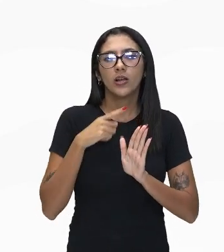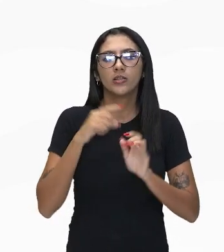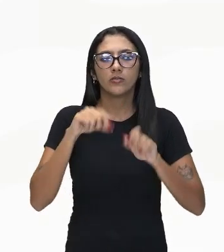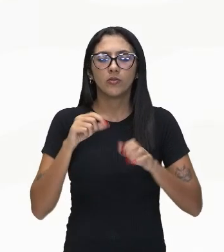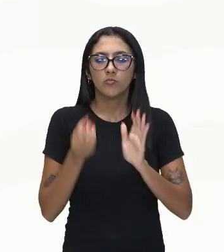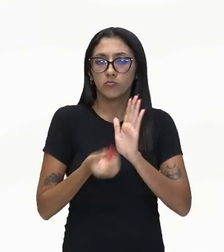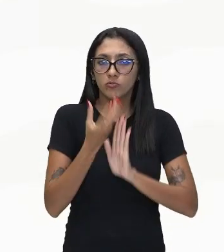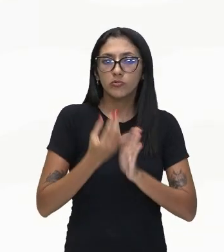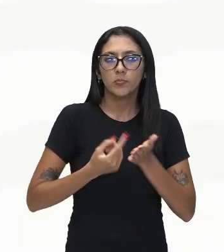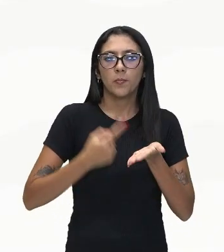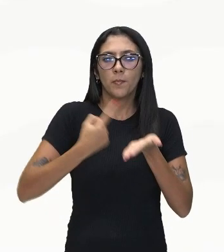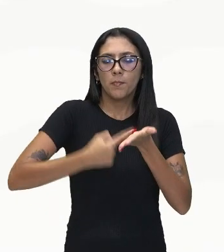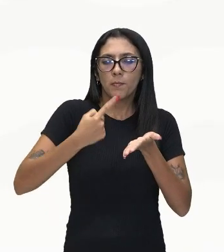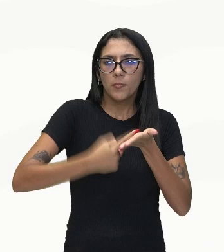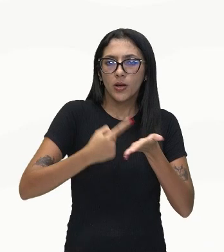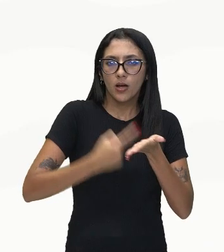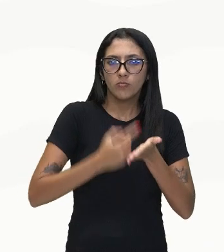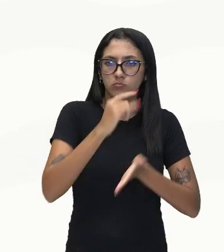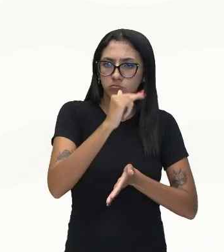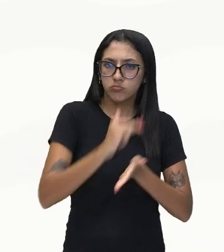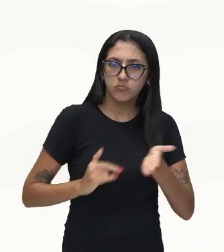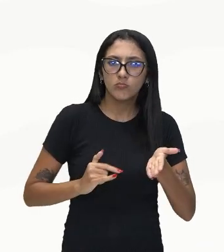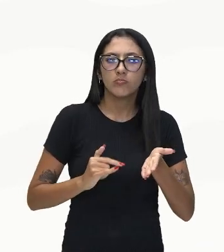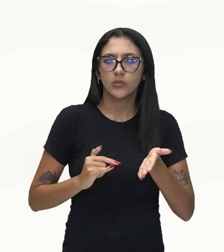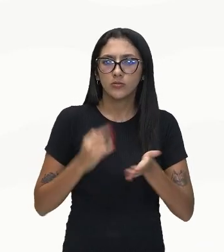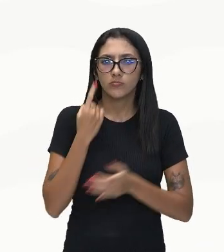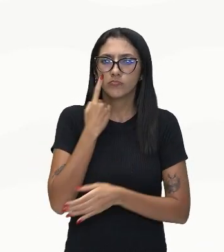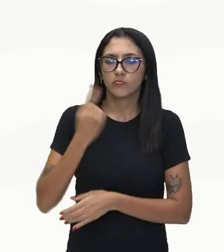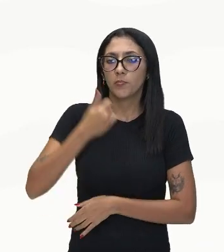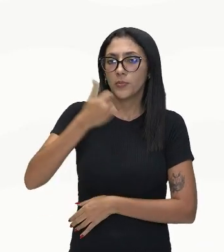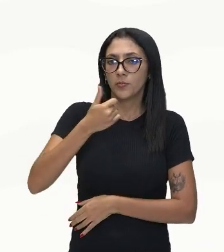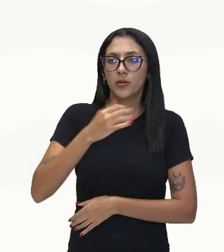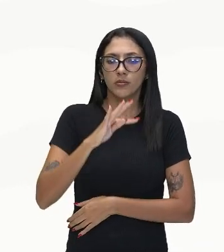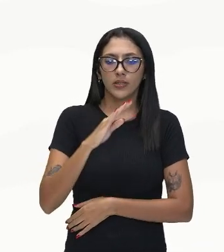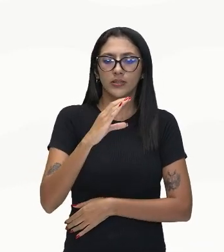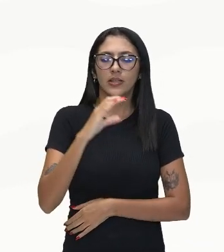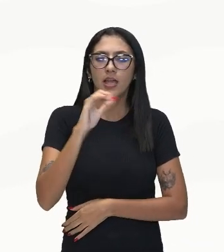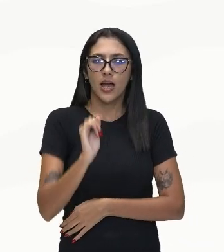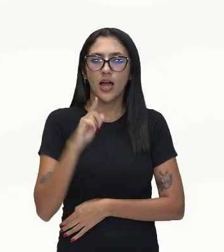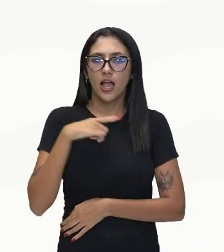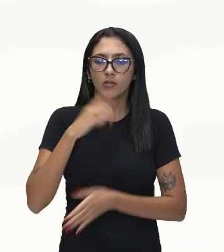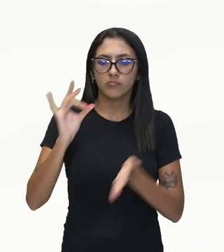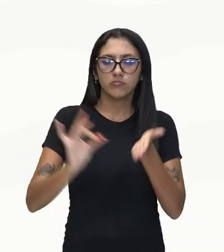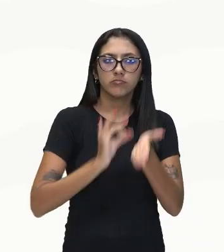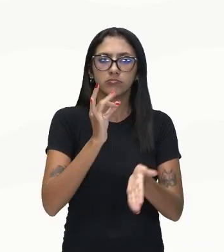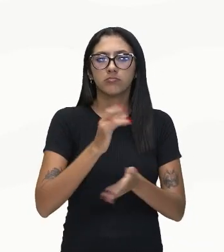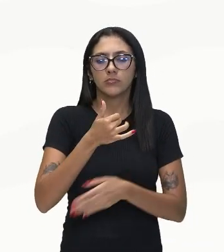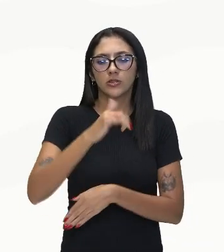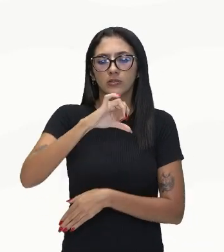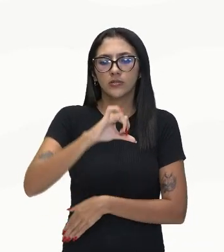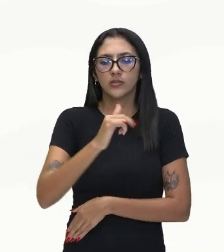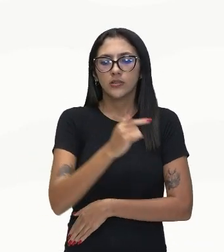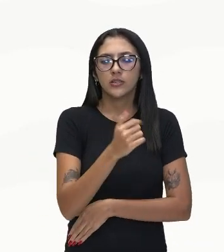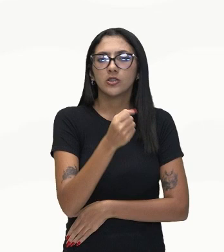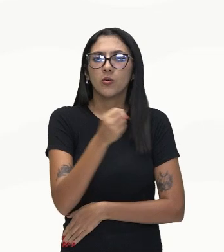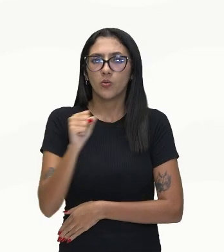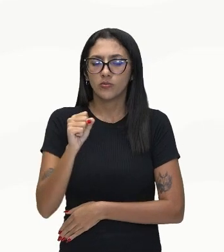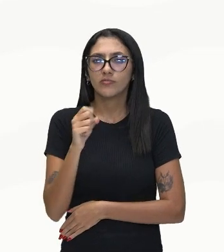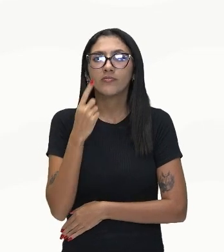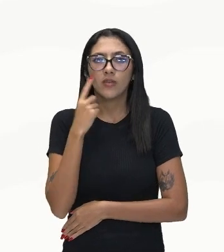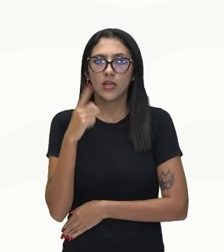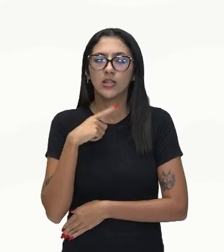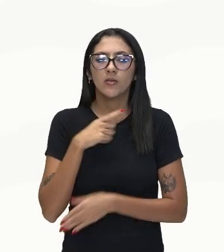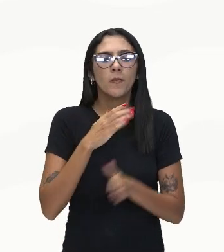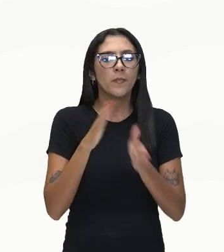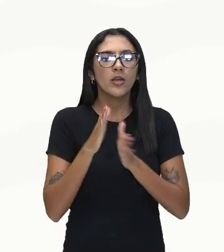Cooperação Amazônica, tá? Ele surgiu em 78, percebam que foi logo após as conferências mundiais que debatem